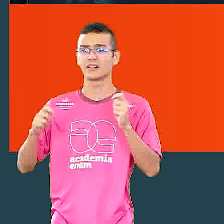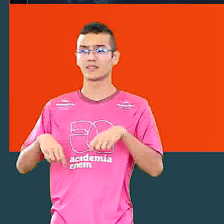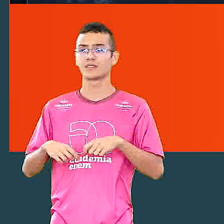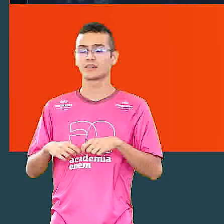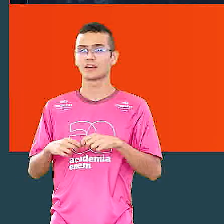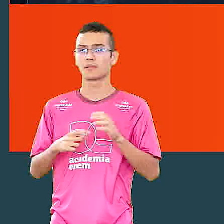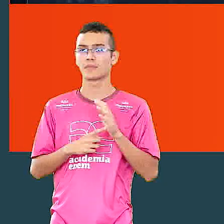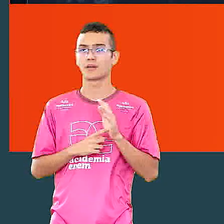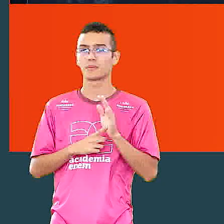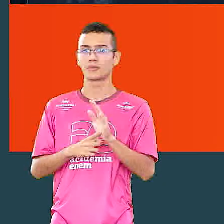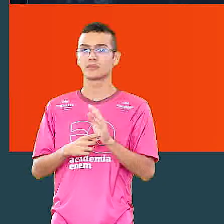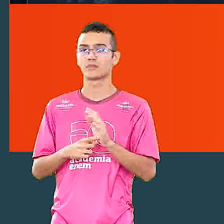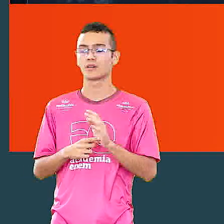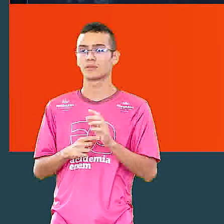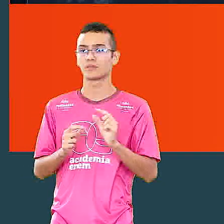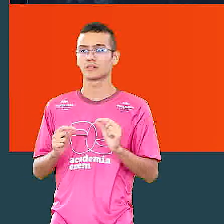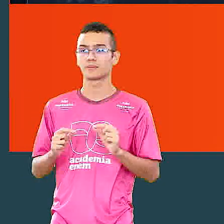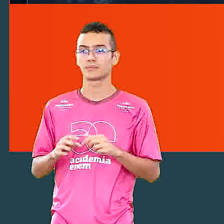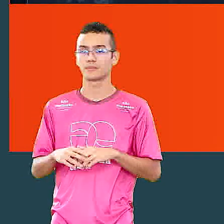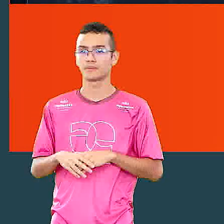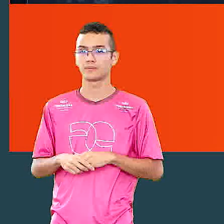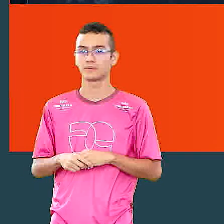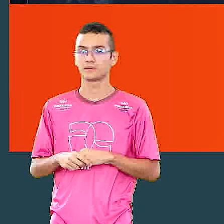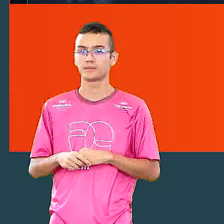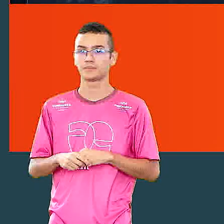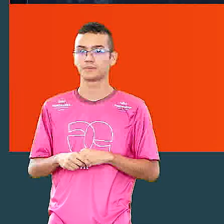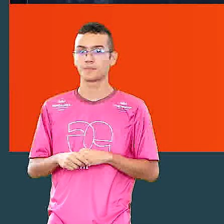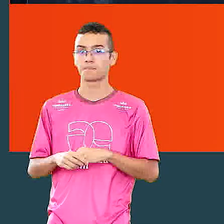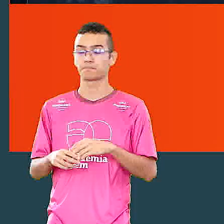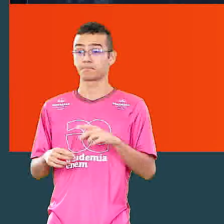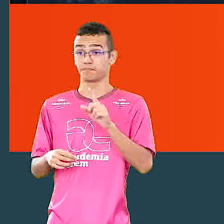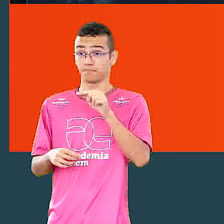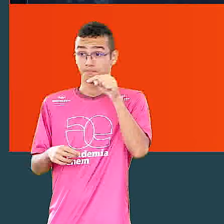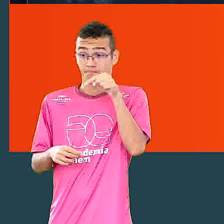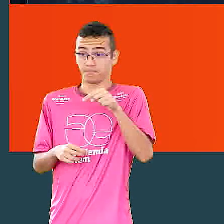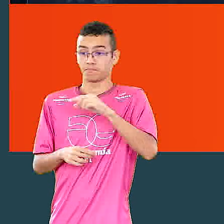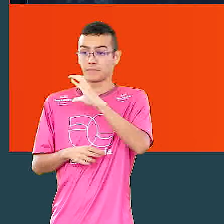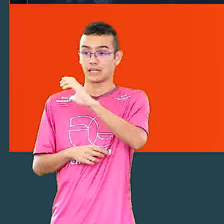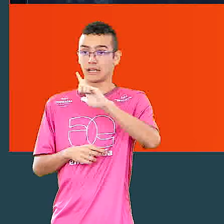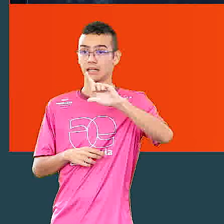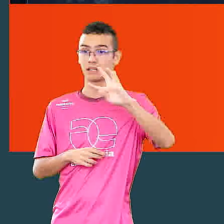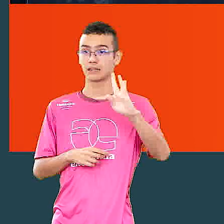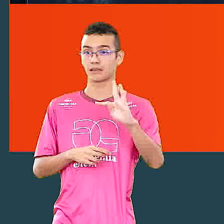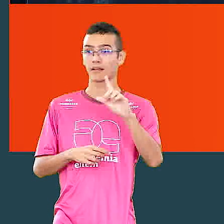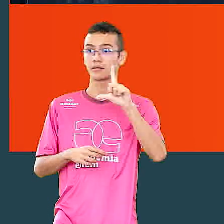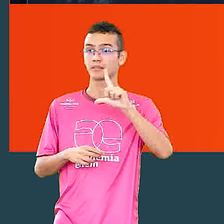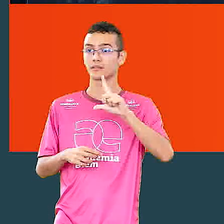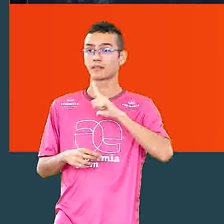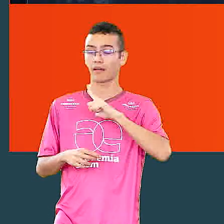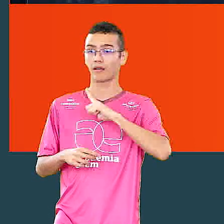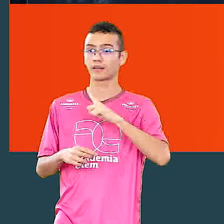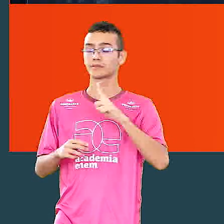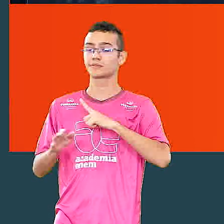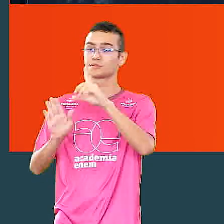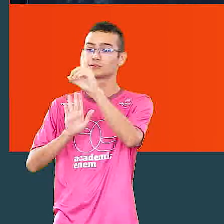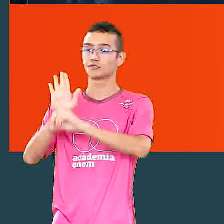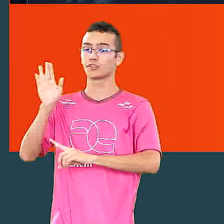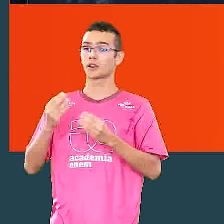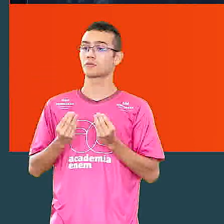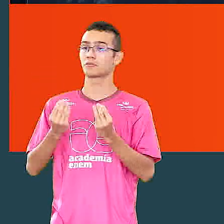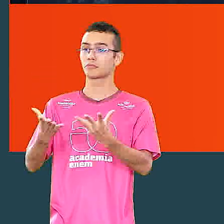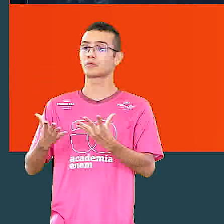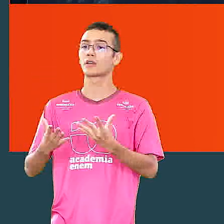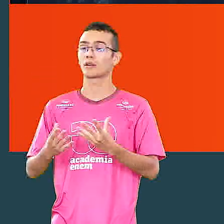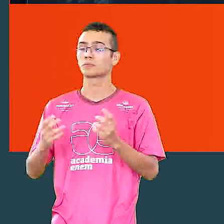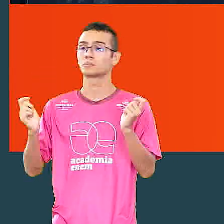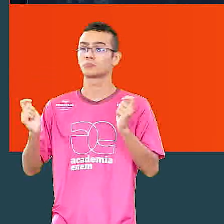30? Não. Por isso que o nome é o quê? CLT. Por isso que a consolidação das leis trabalhistas